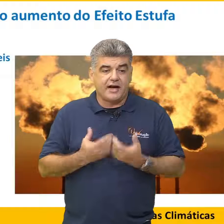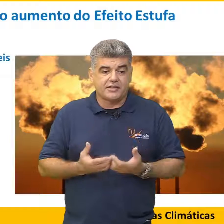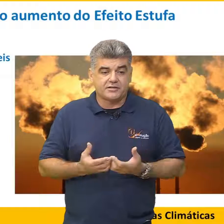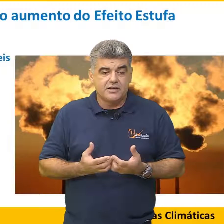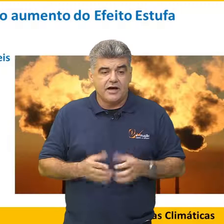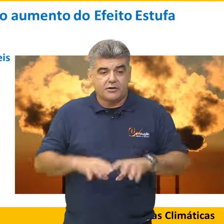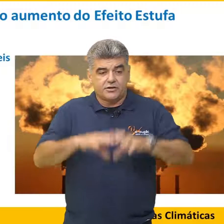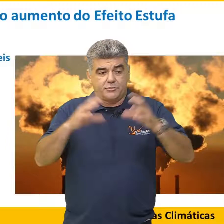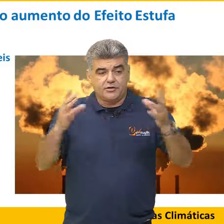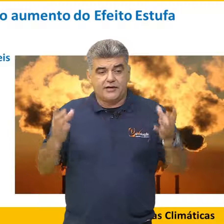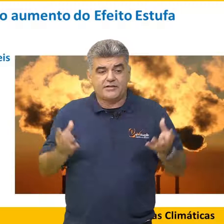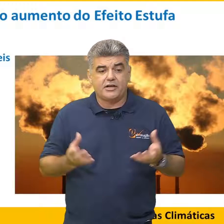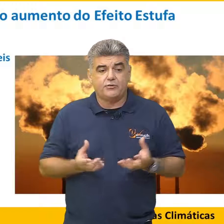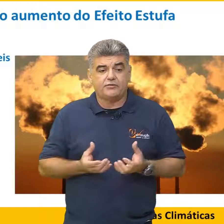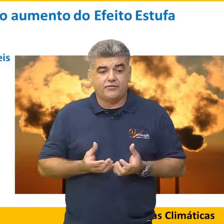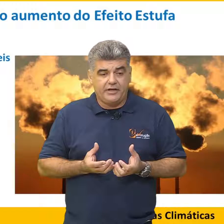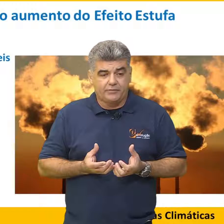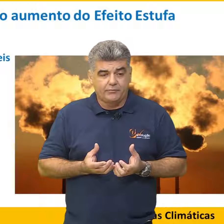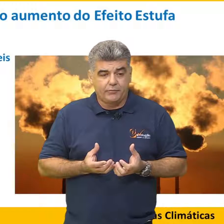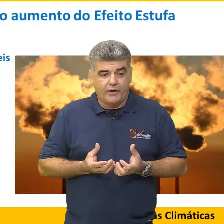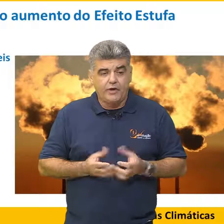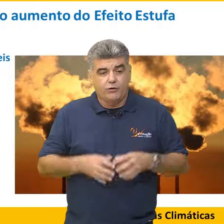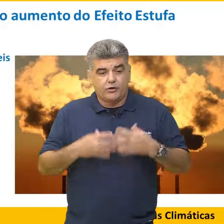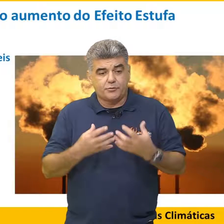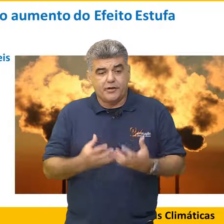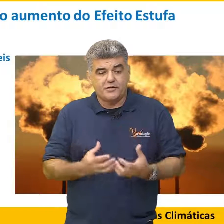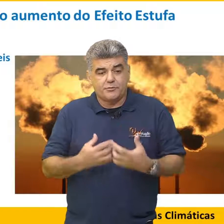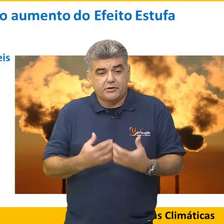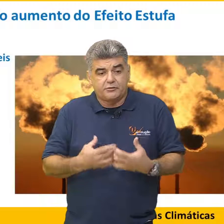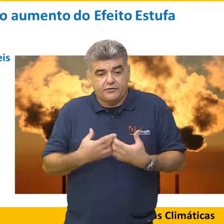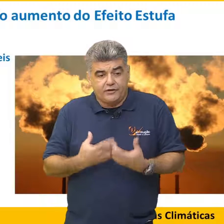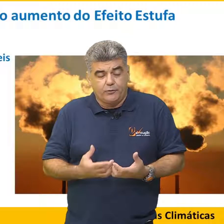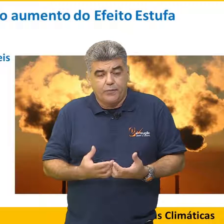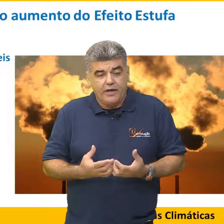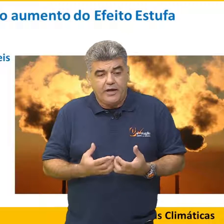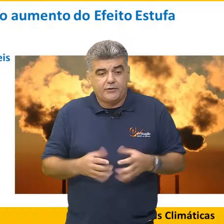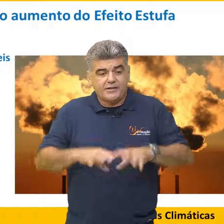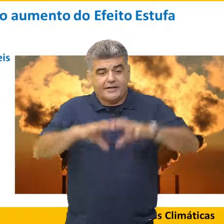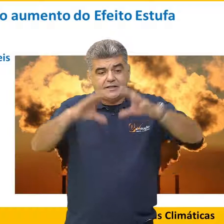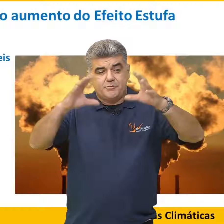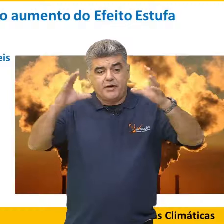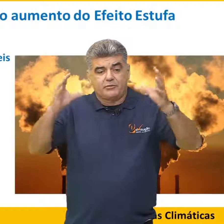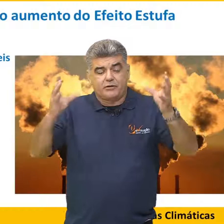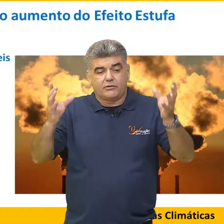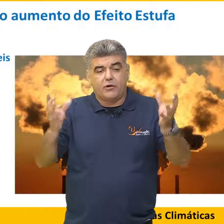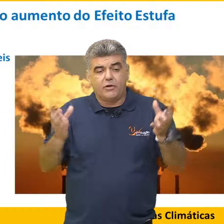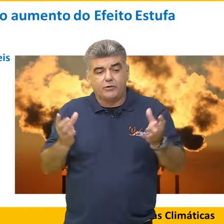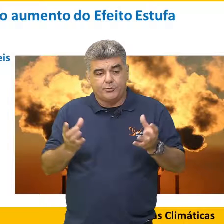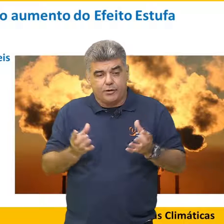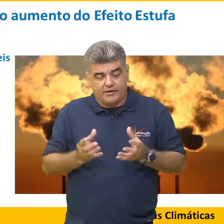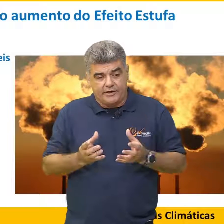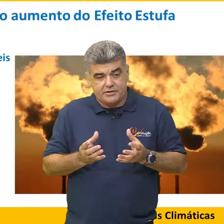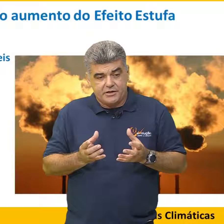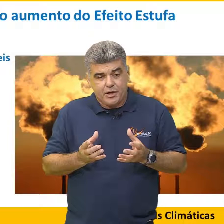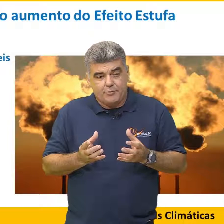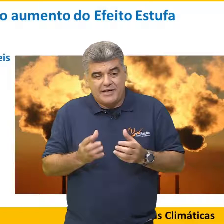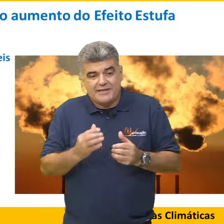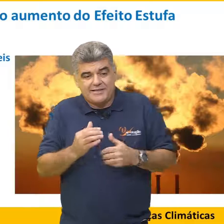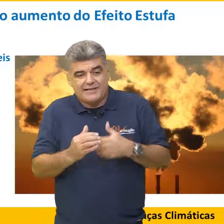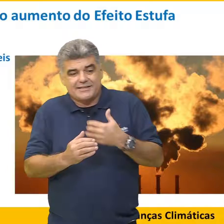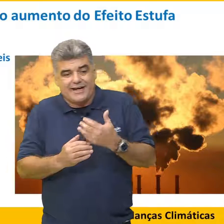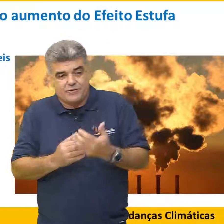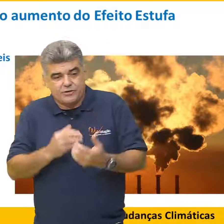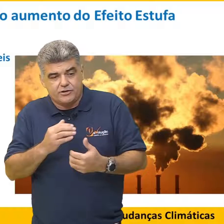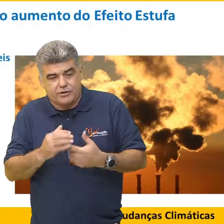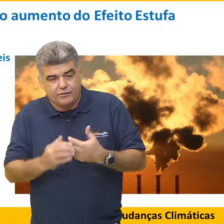esses gases, a nossa atmosfera seria muito fria, né? O nosso planeta é um planeta muito frio. Então esse aquecimento natural ele é muito importante. Mas